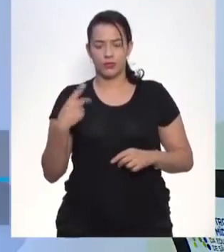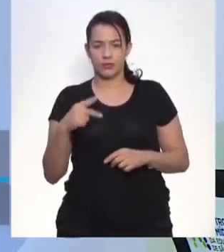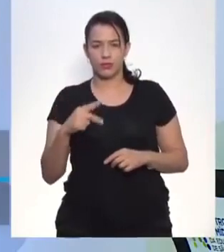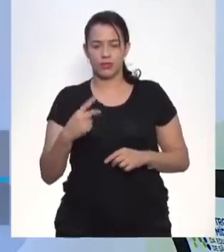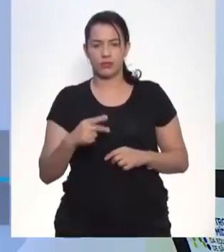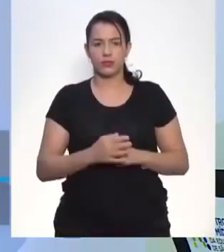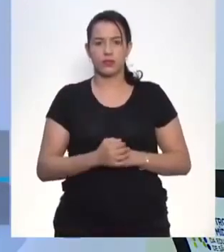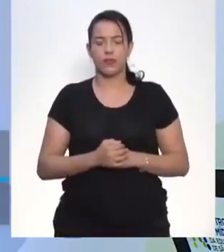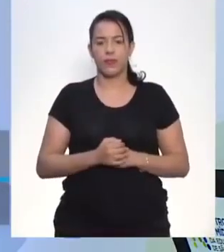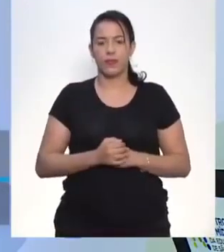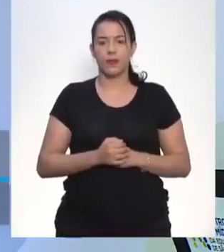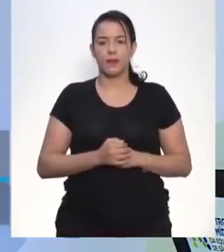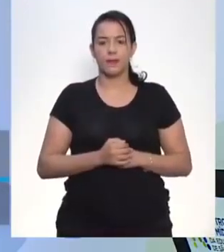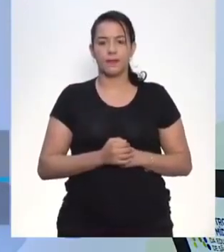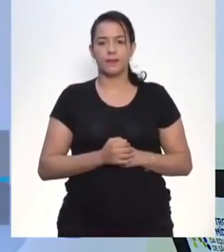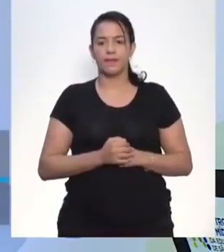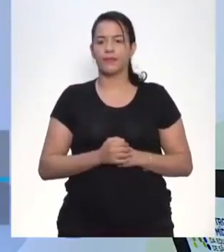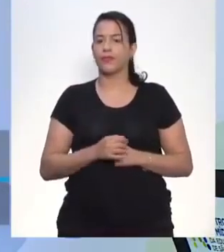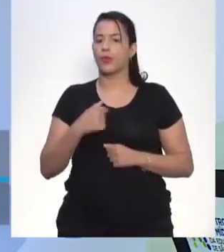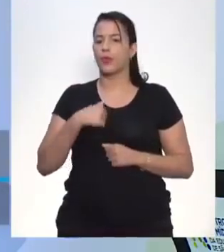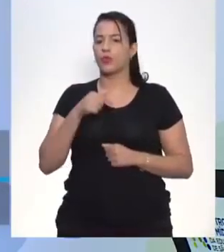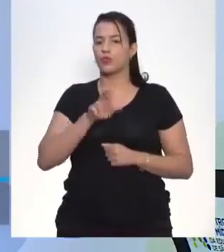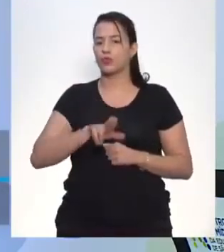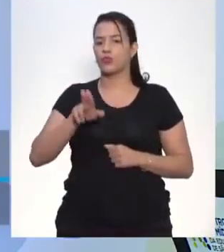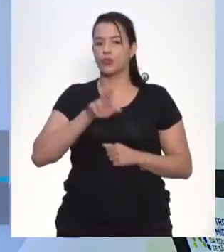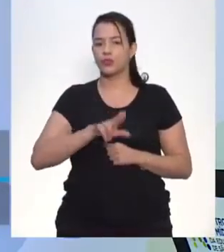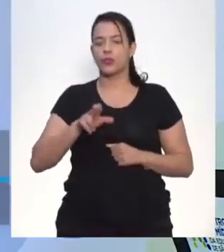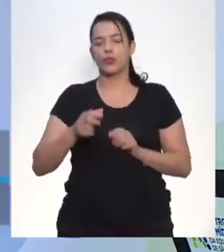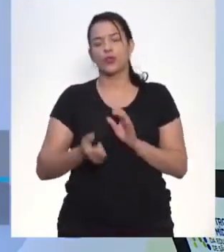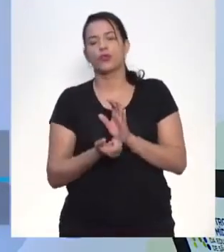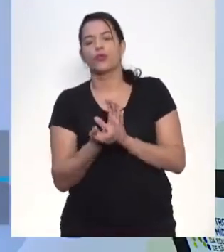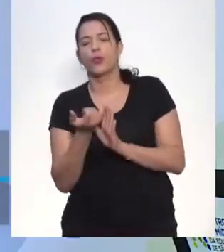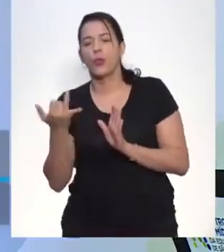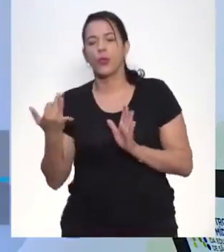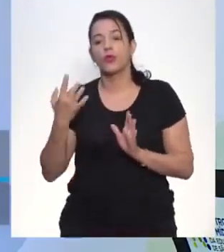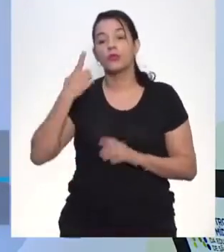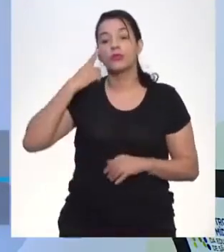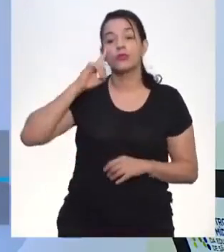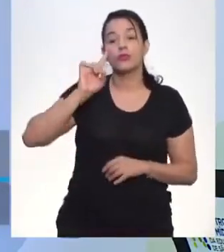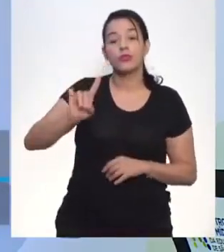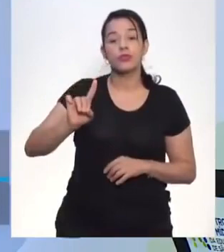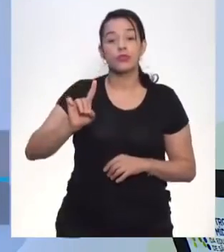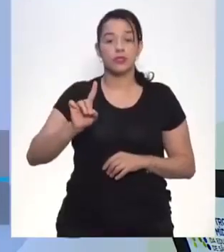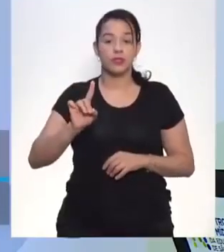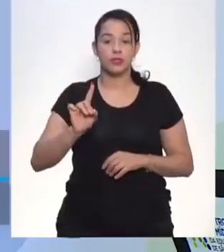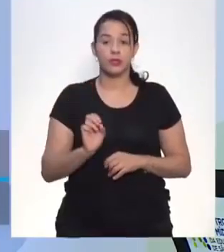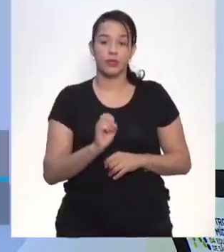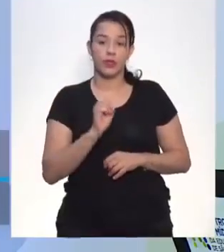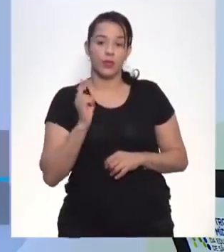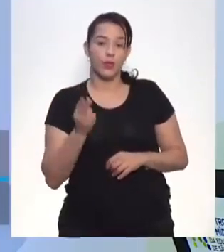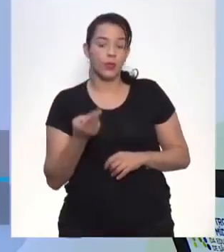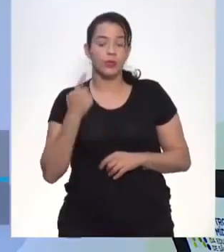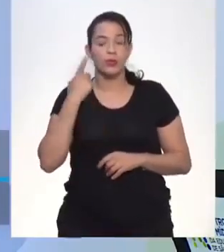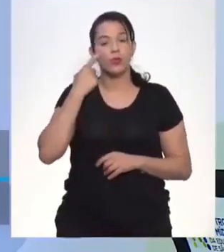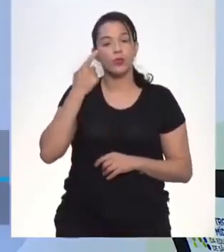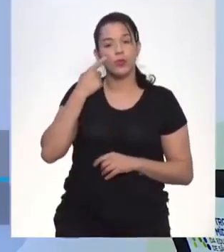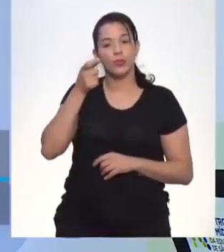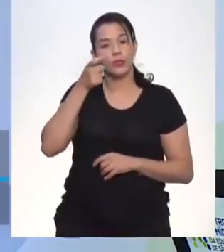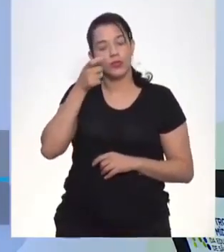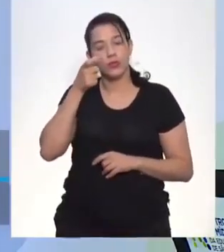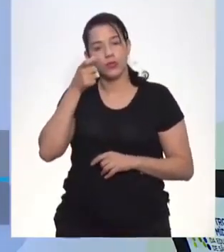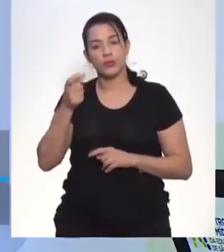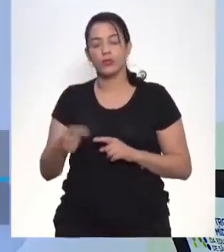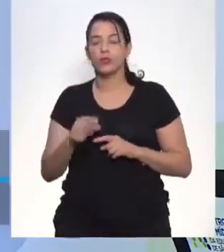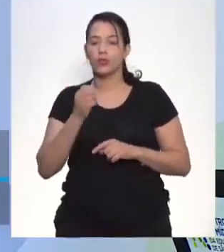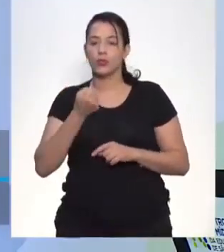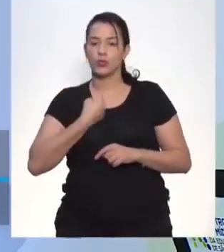comentou, a periodicidade, ou seja, de quanto em quantos dias. Ou seja, eu estou observando os múltiplos, né?